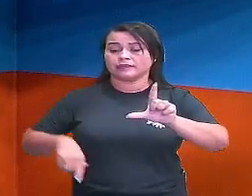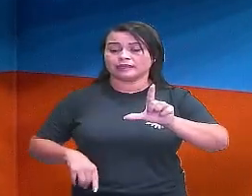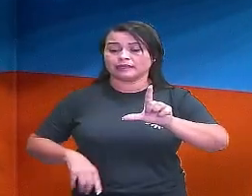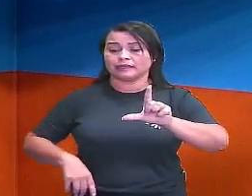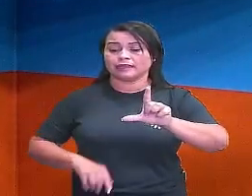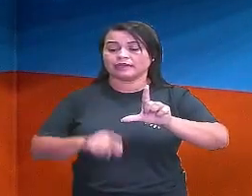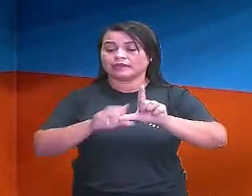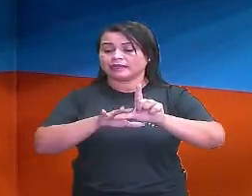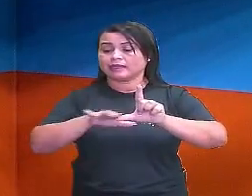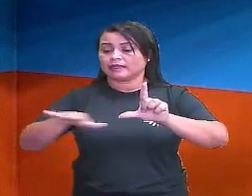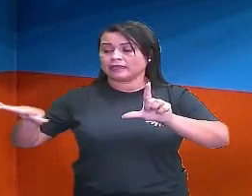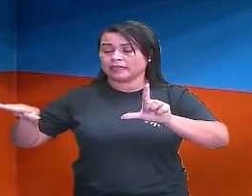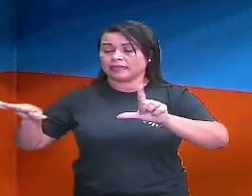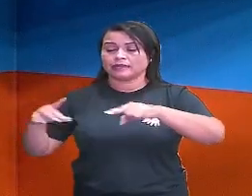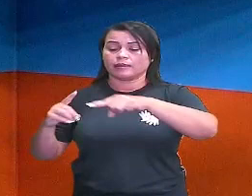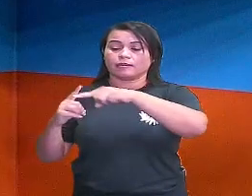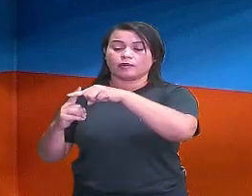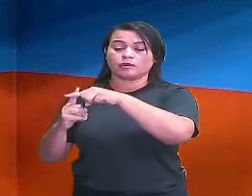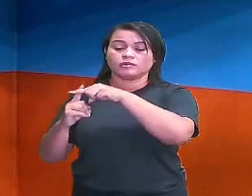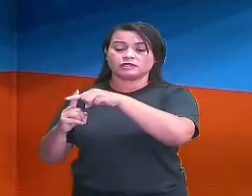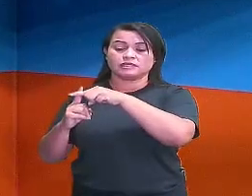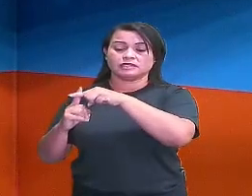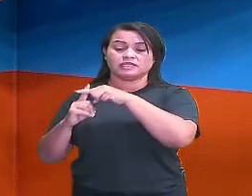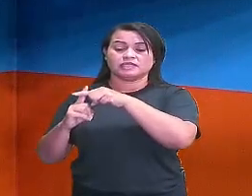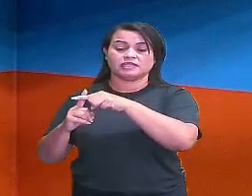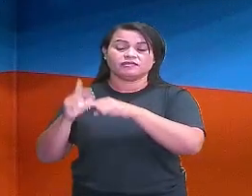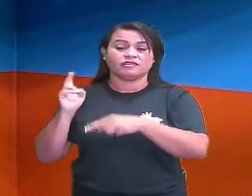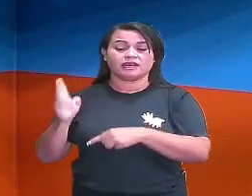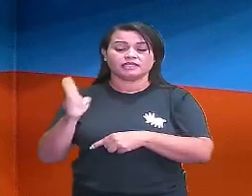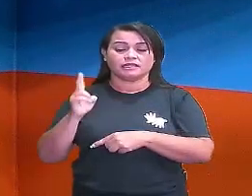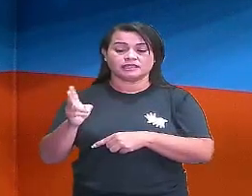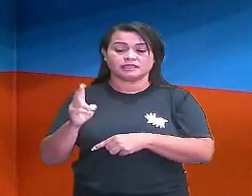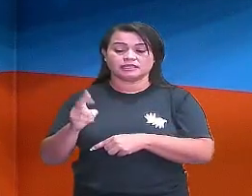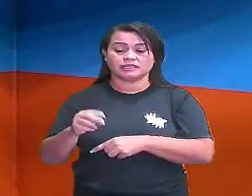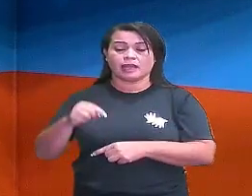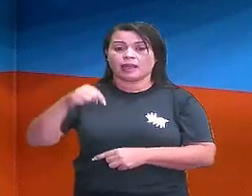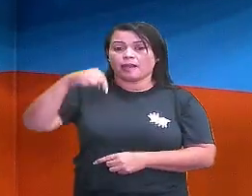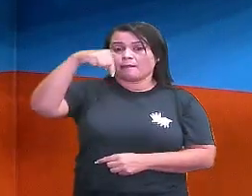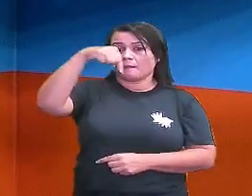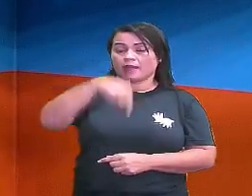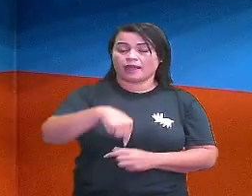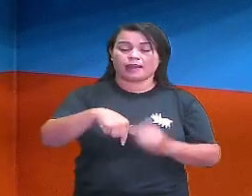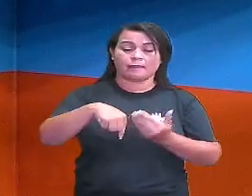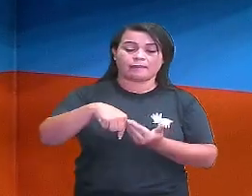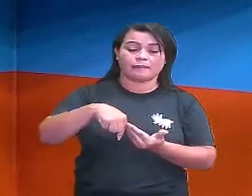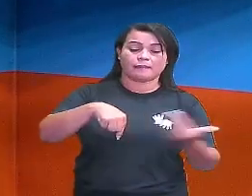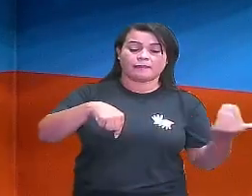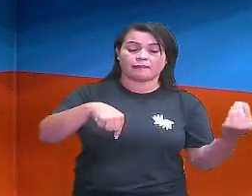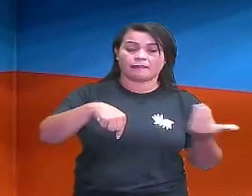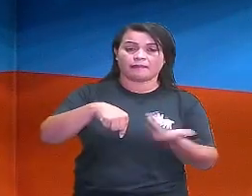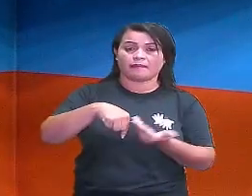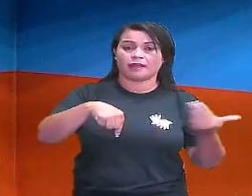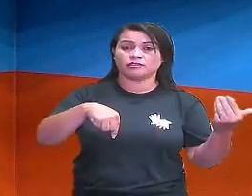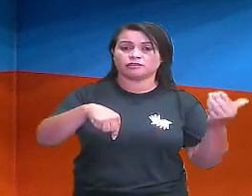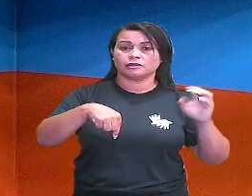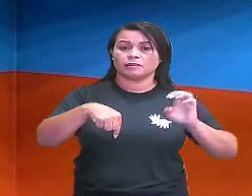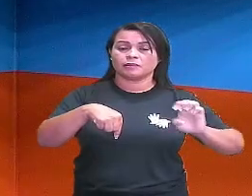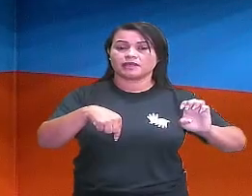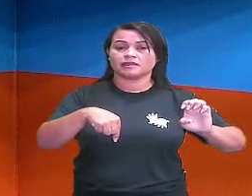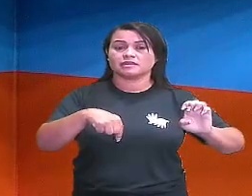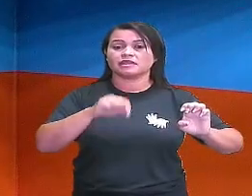números serão positivos sempre. Para baixo e para a esquerda do